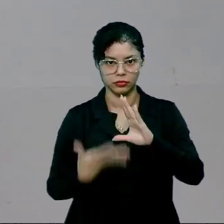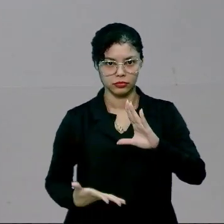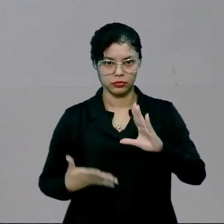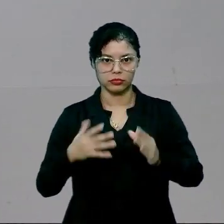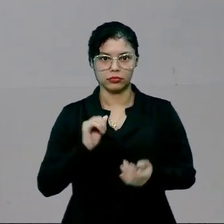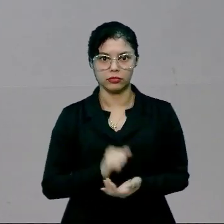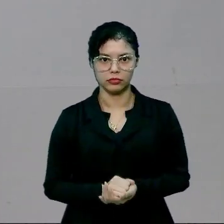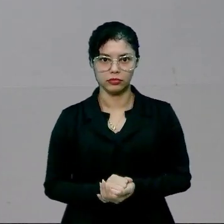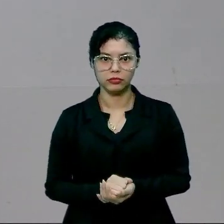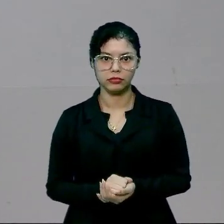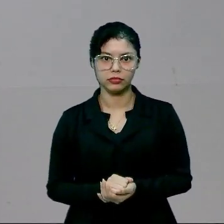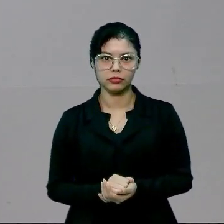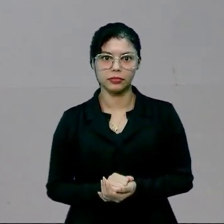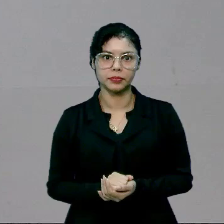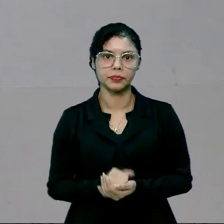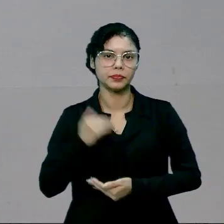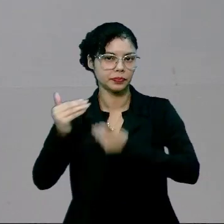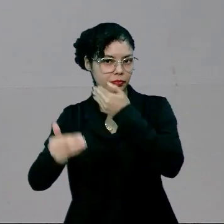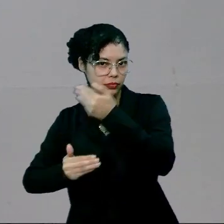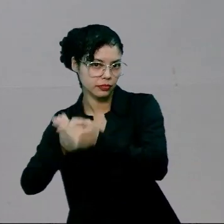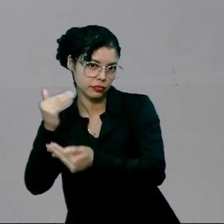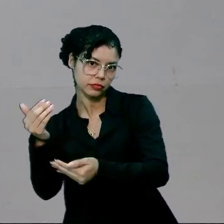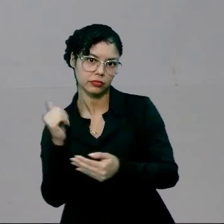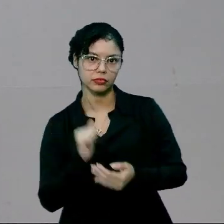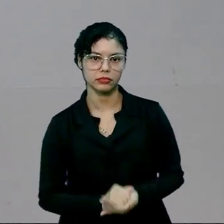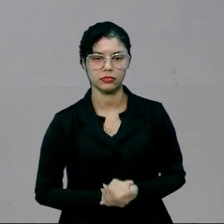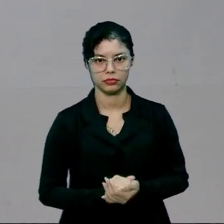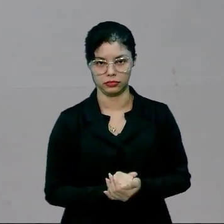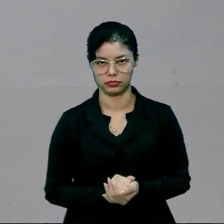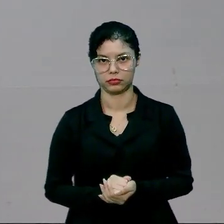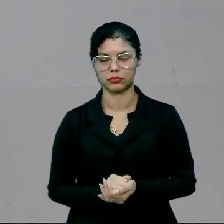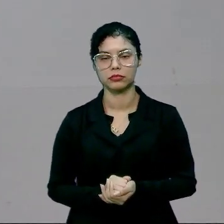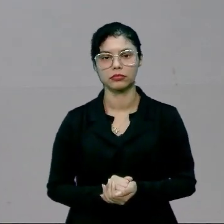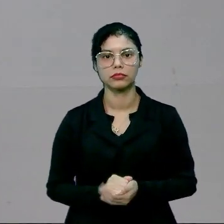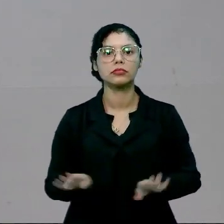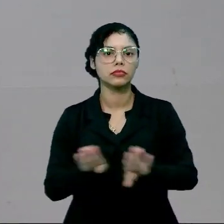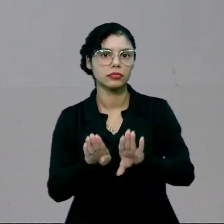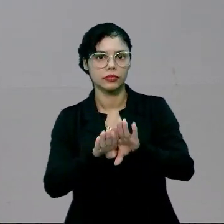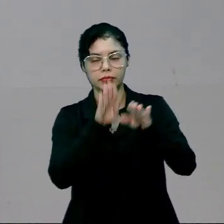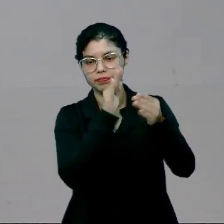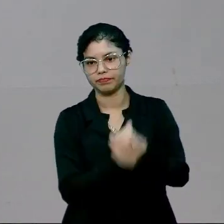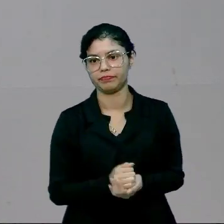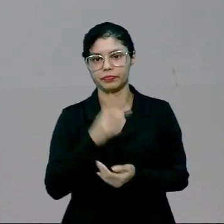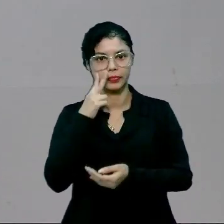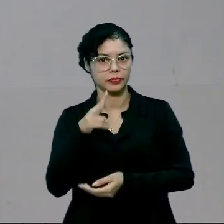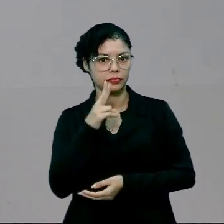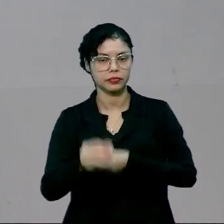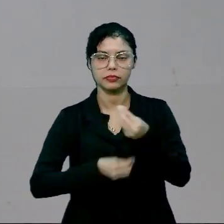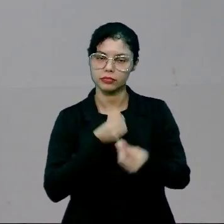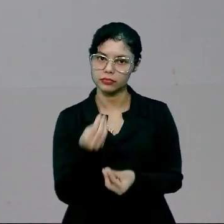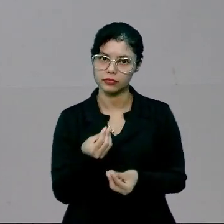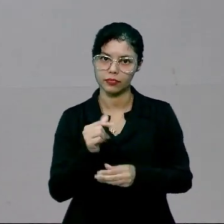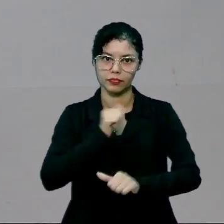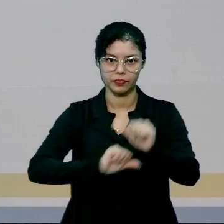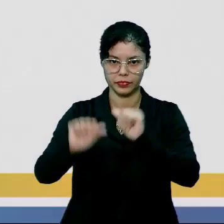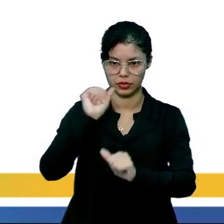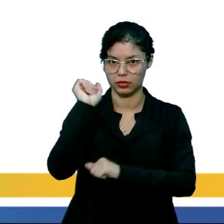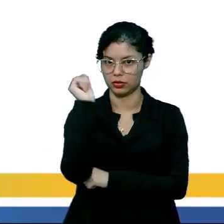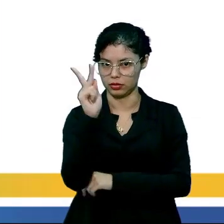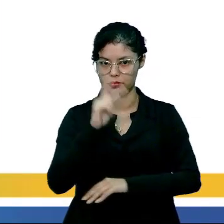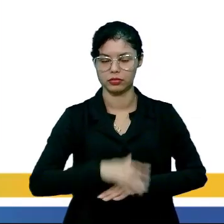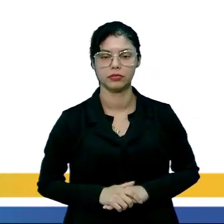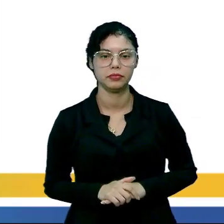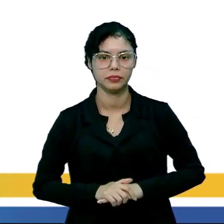como um processo de um ambiente ali degradante, como vocês verão posteriormente,